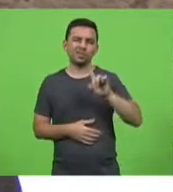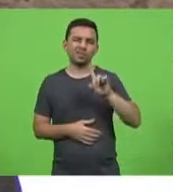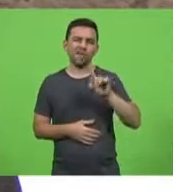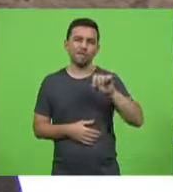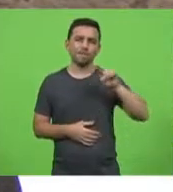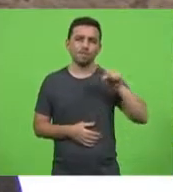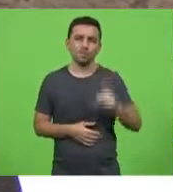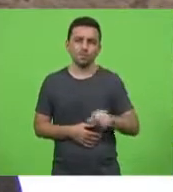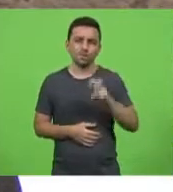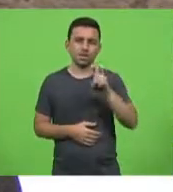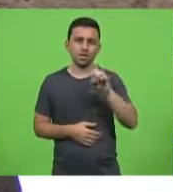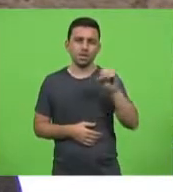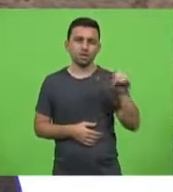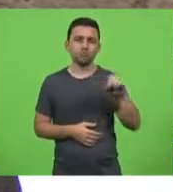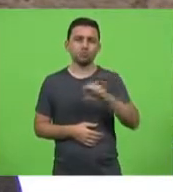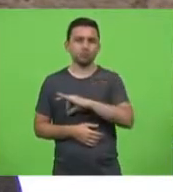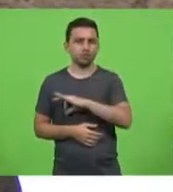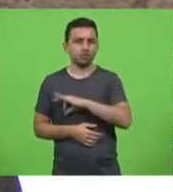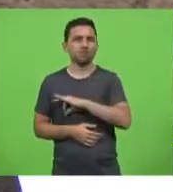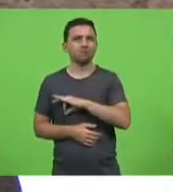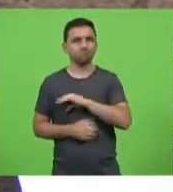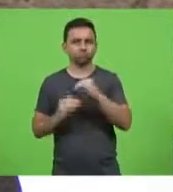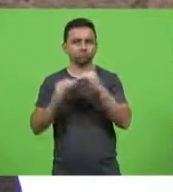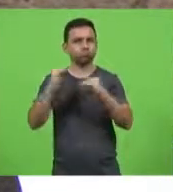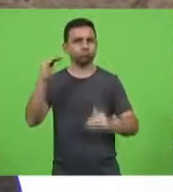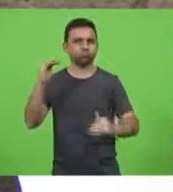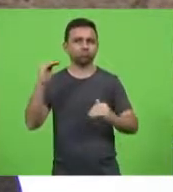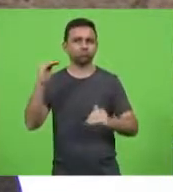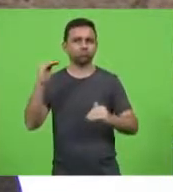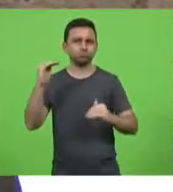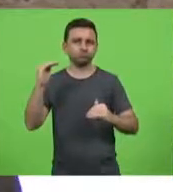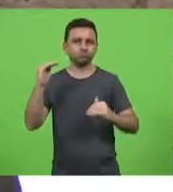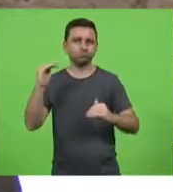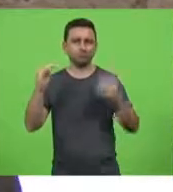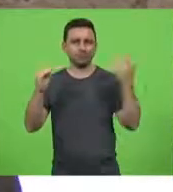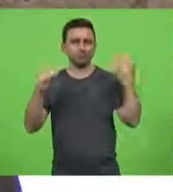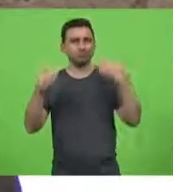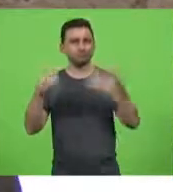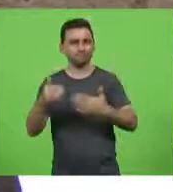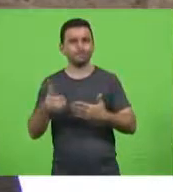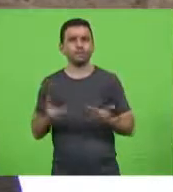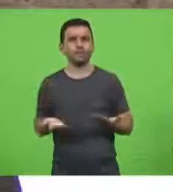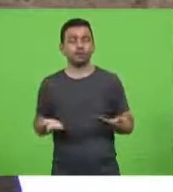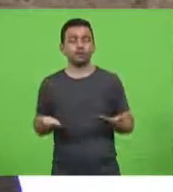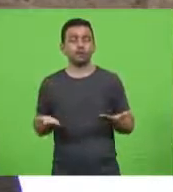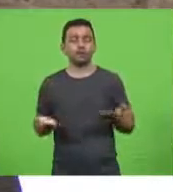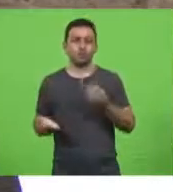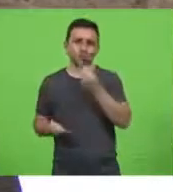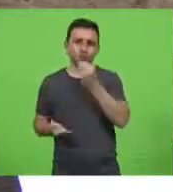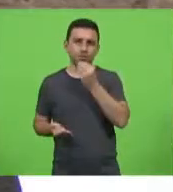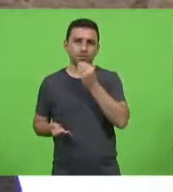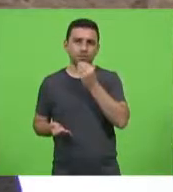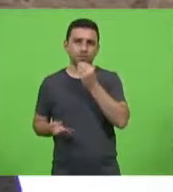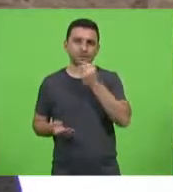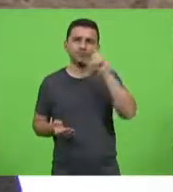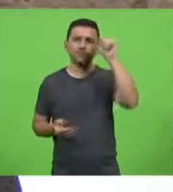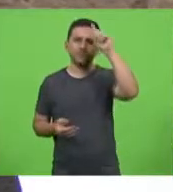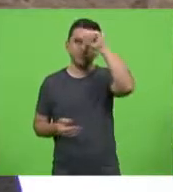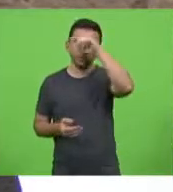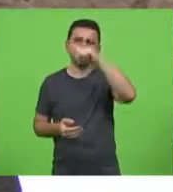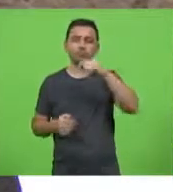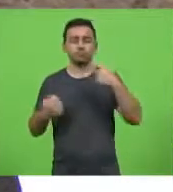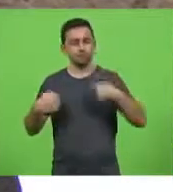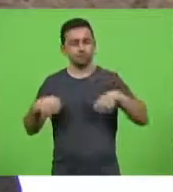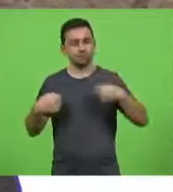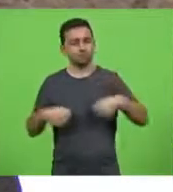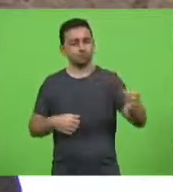10.500 policiais militares. Então, a defasagem realmente ainda é muito grande, mas, logicamente, aos poucos, tem todas as dificuldades, tem que ser reposto